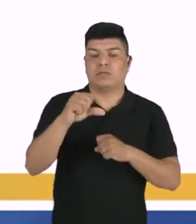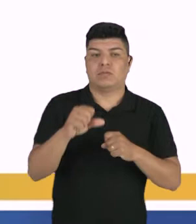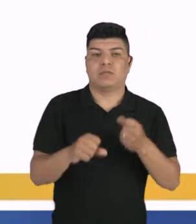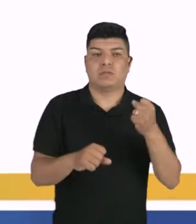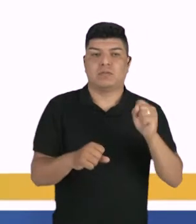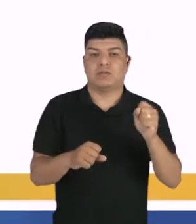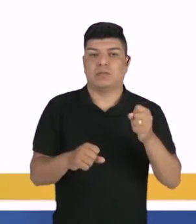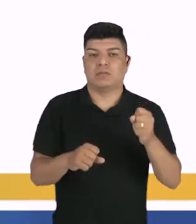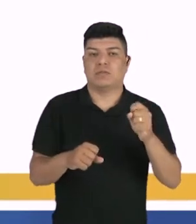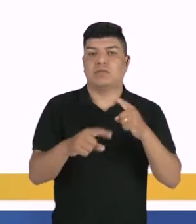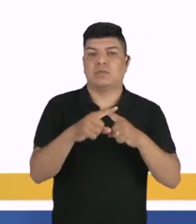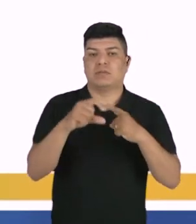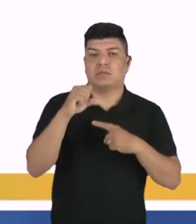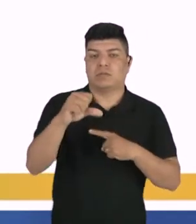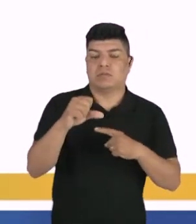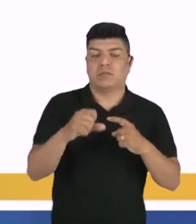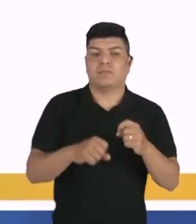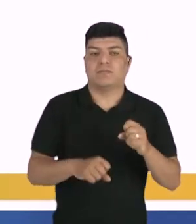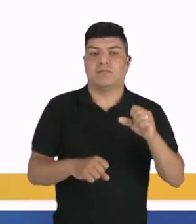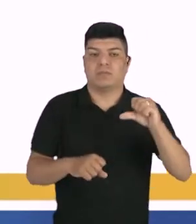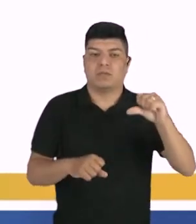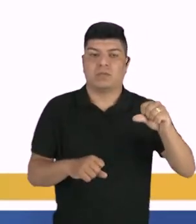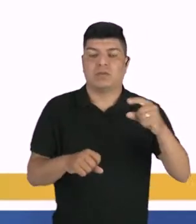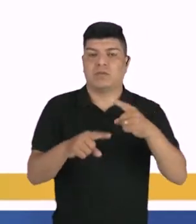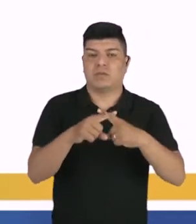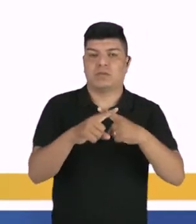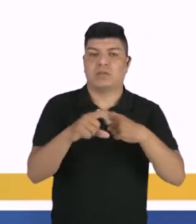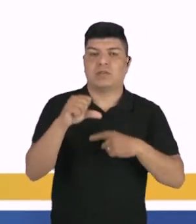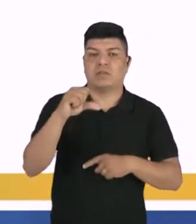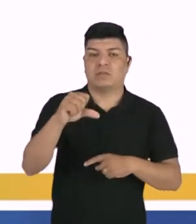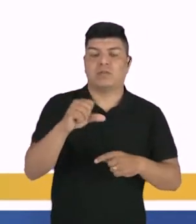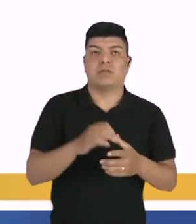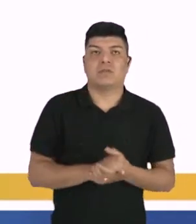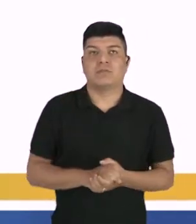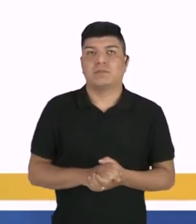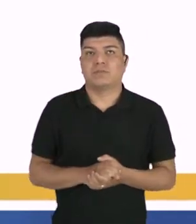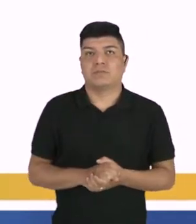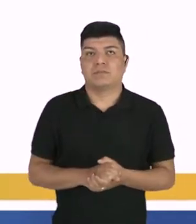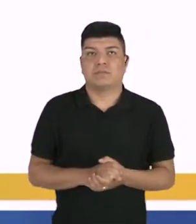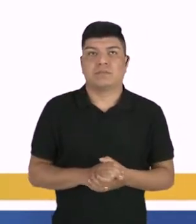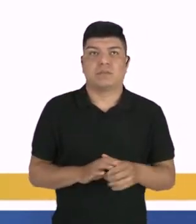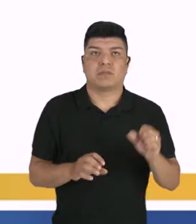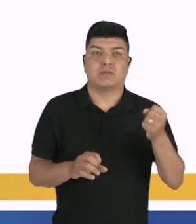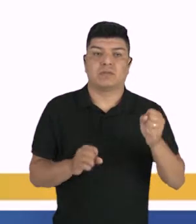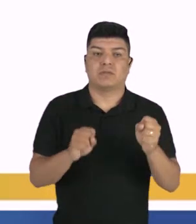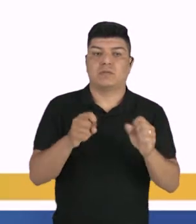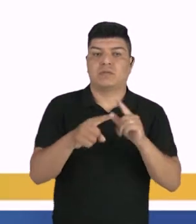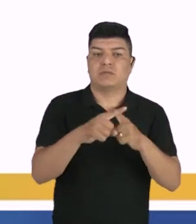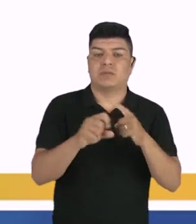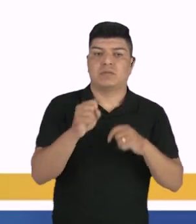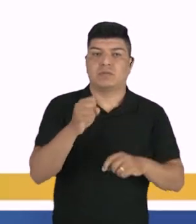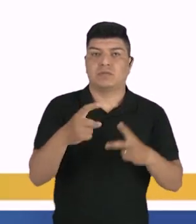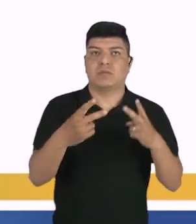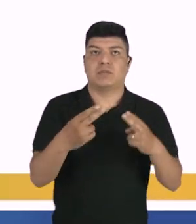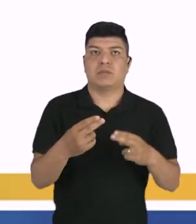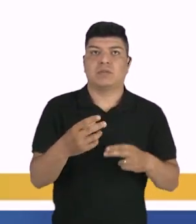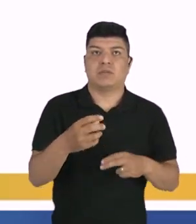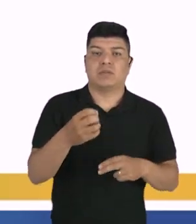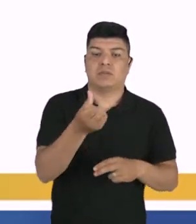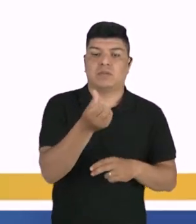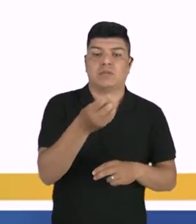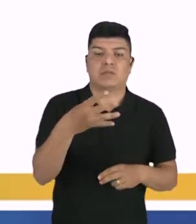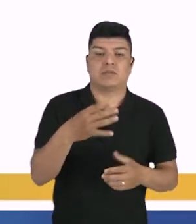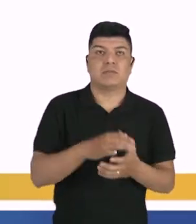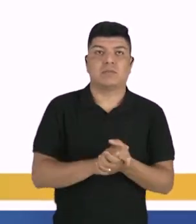9 vezes 8, mais 9 vezes 9. 8 vezes 8, 64, né, 8 ao quadrado.